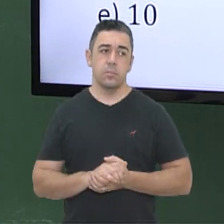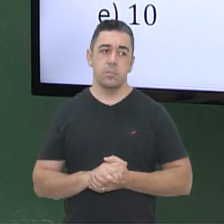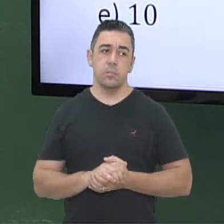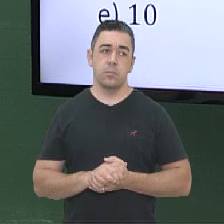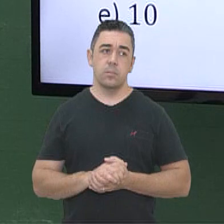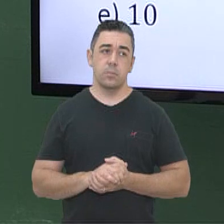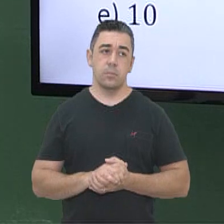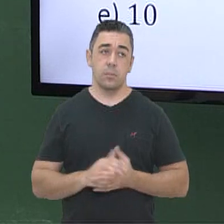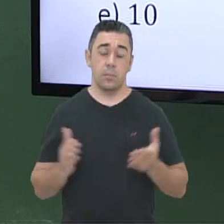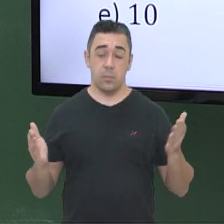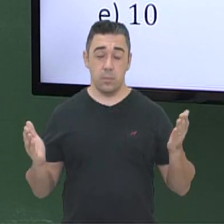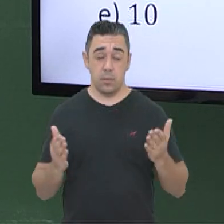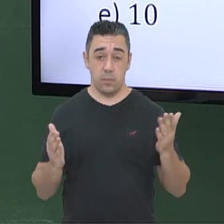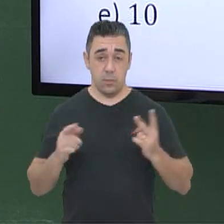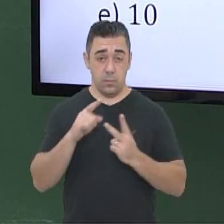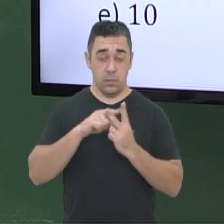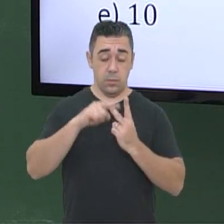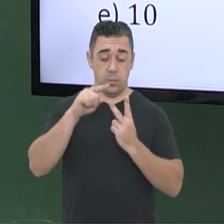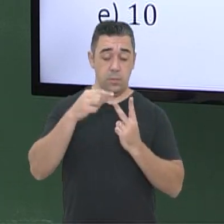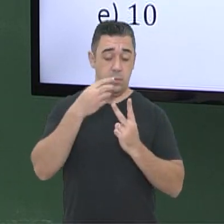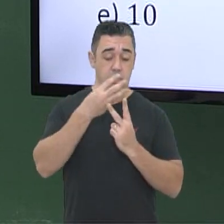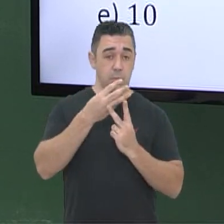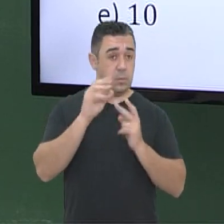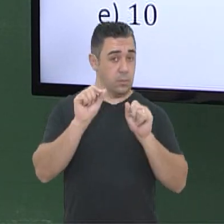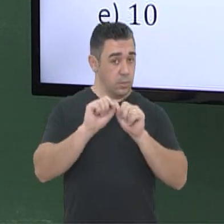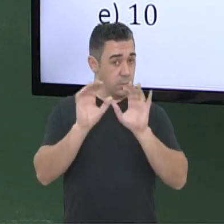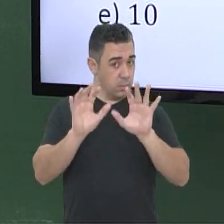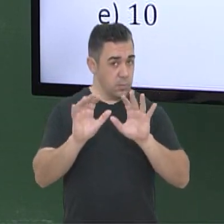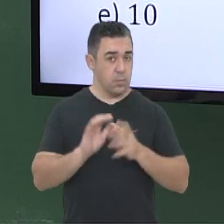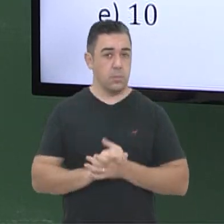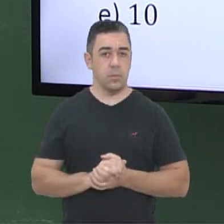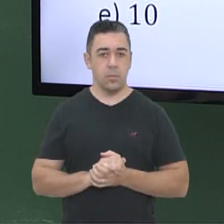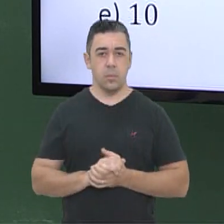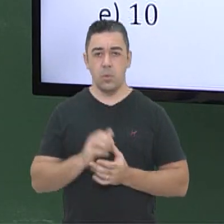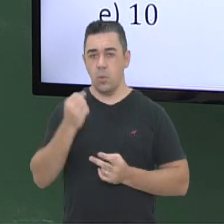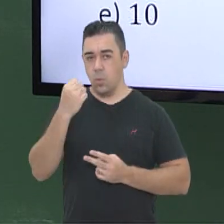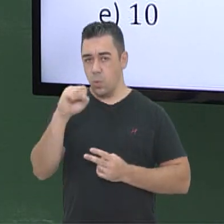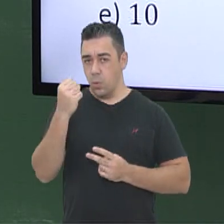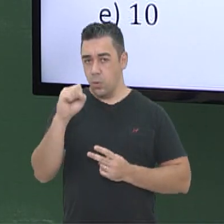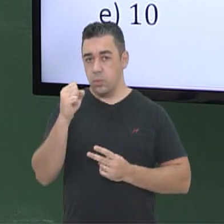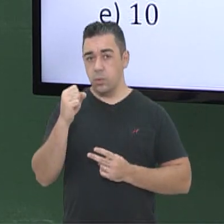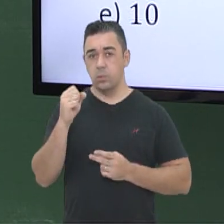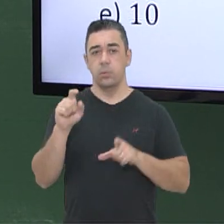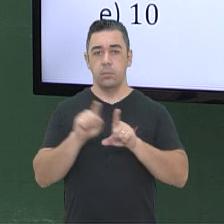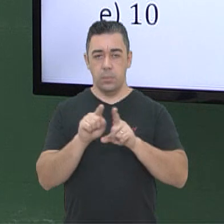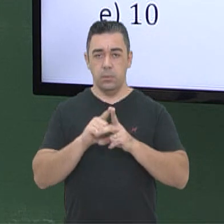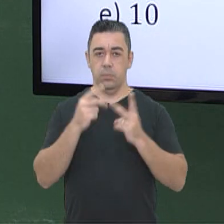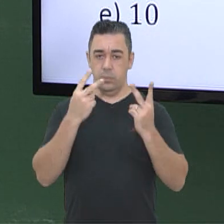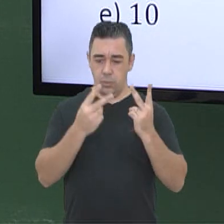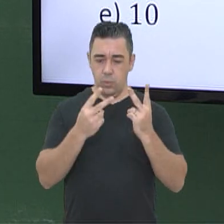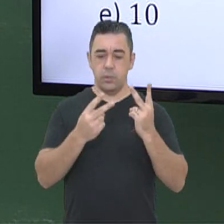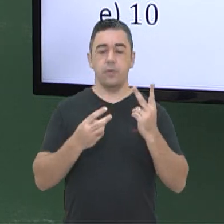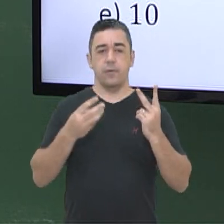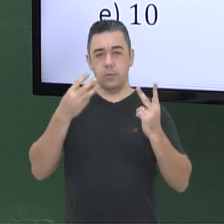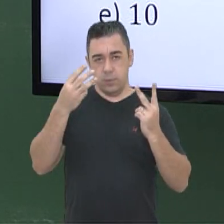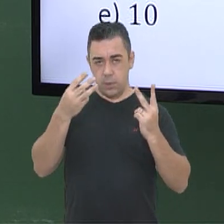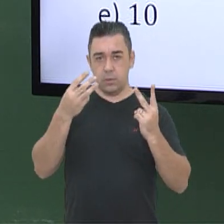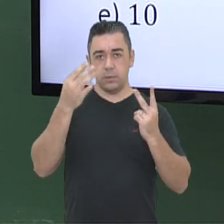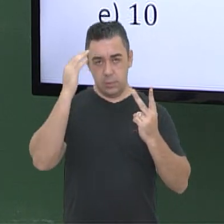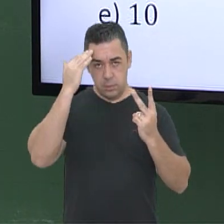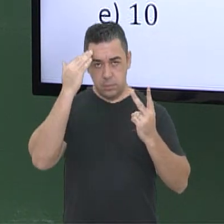somar com ele. Aqui, fazemos o seguinte. 8 é a mesma coisa que 2 elevado ao cubo,